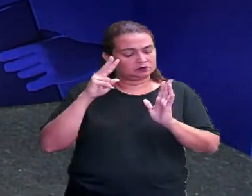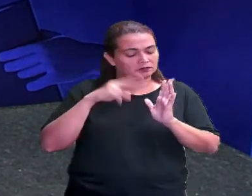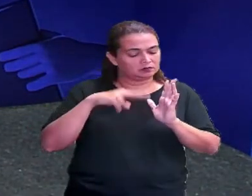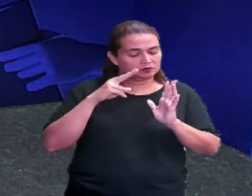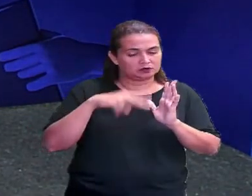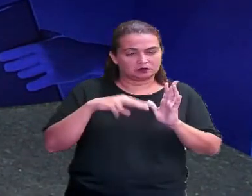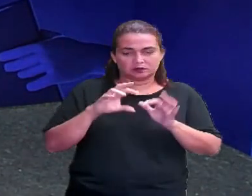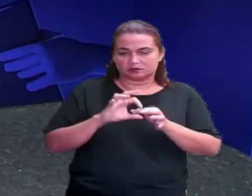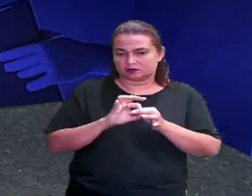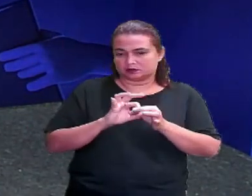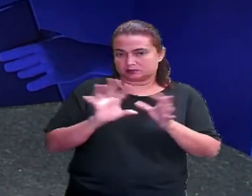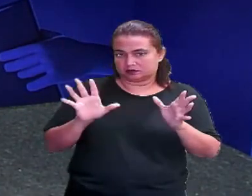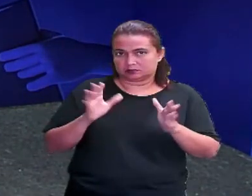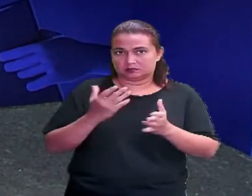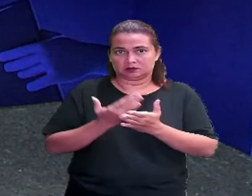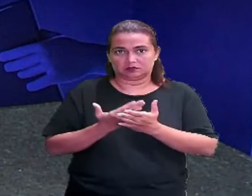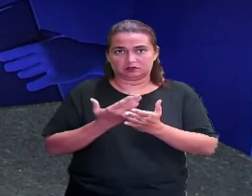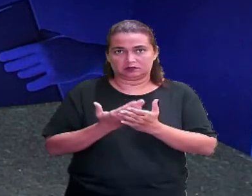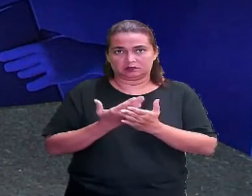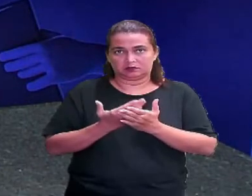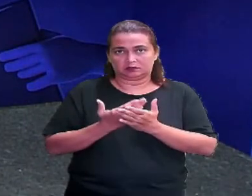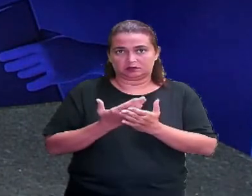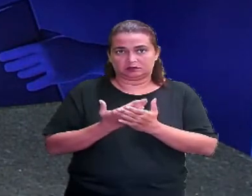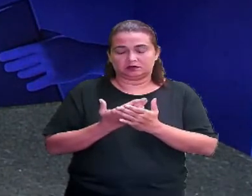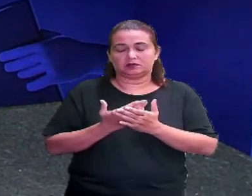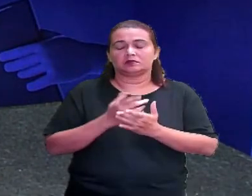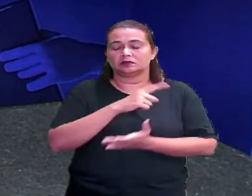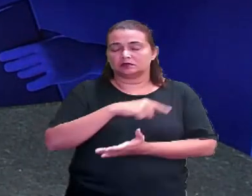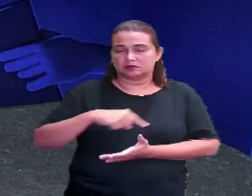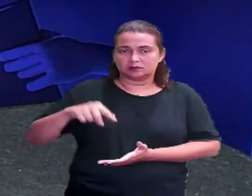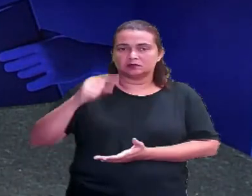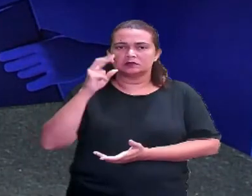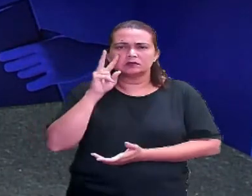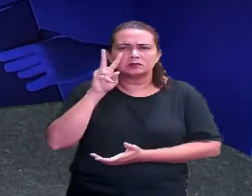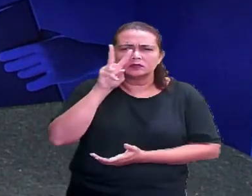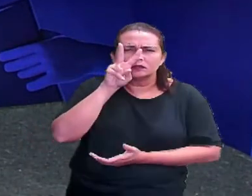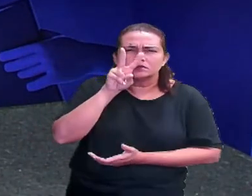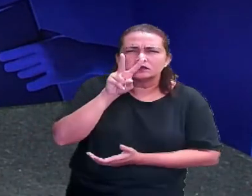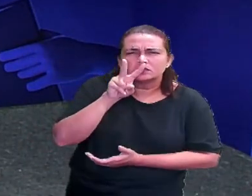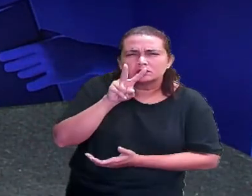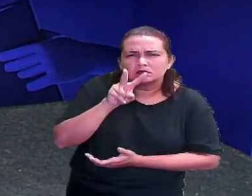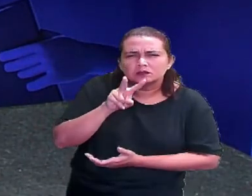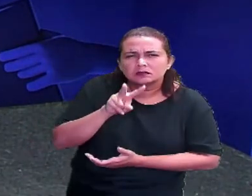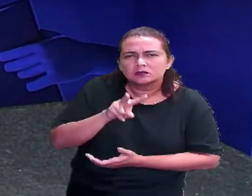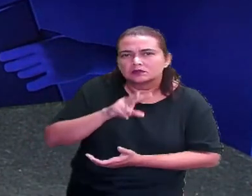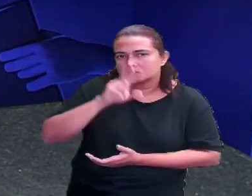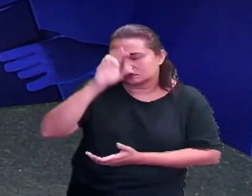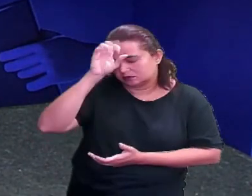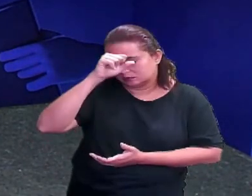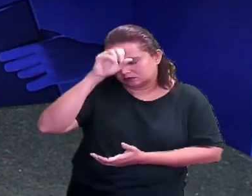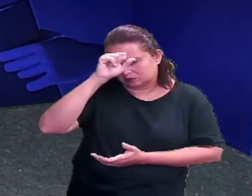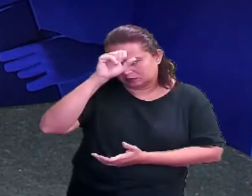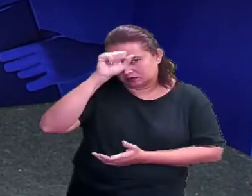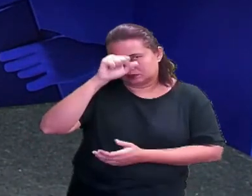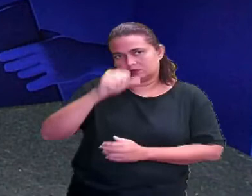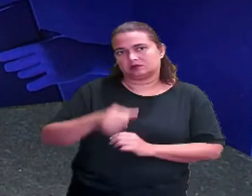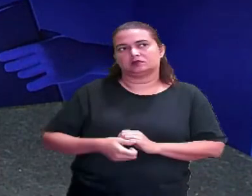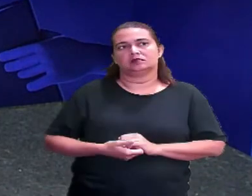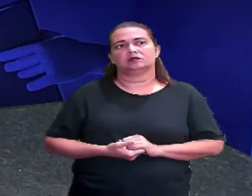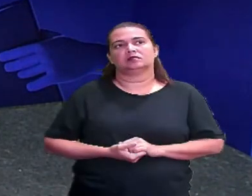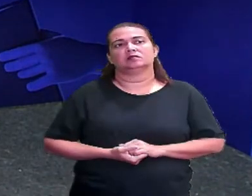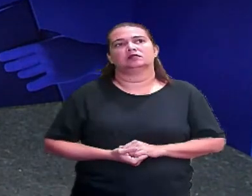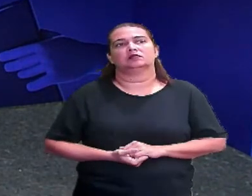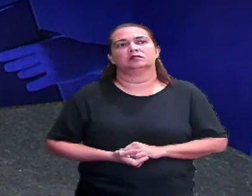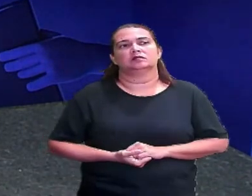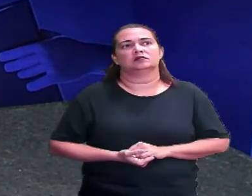ficará disponível aqui para vocês para que vocês possam verificar mais detalhadamente. Mas tem aqui, ó, dentro do forno, dentro do